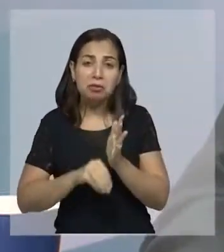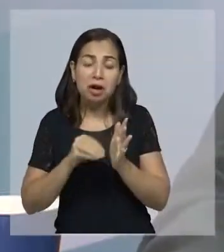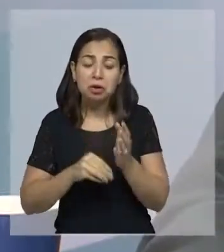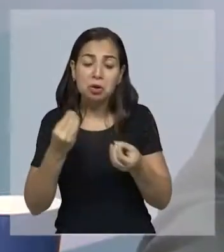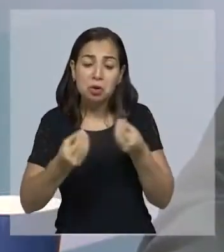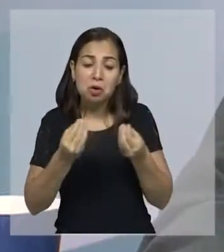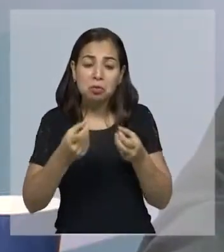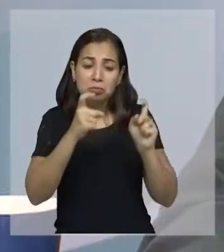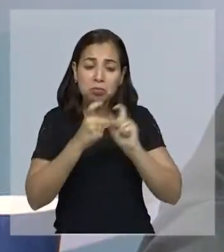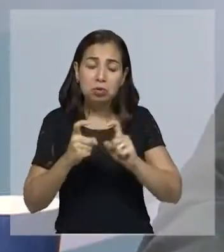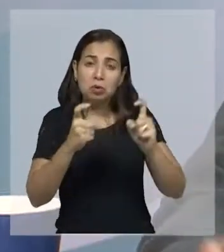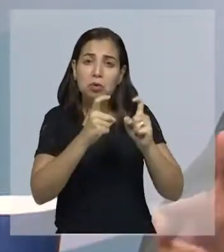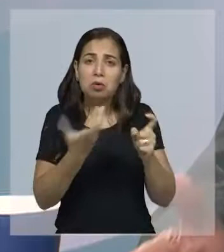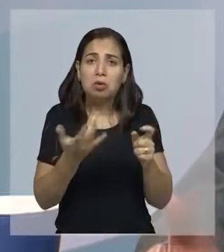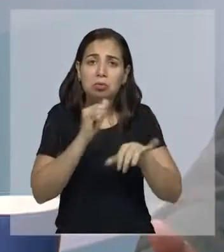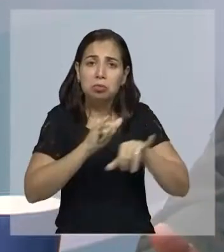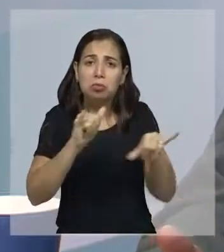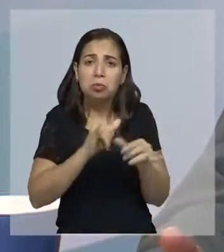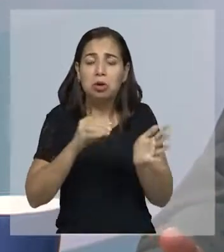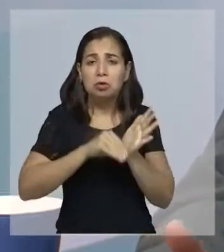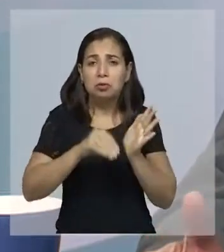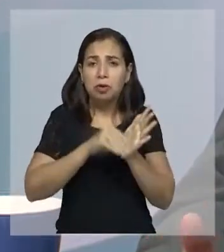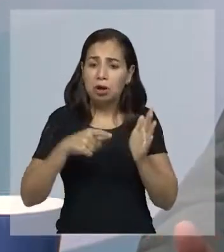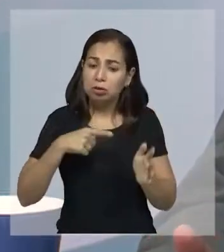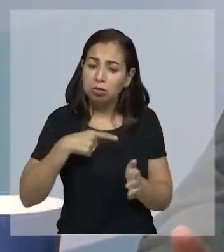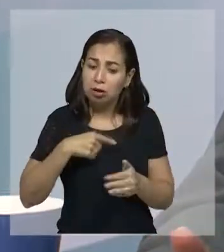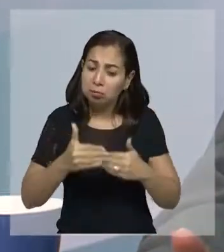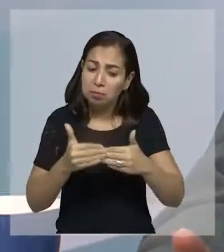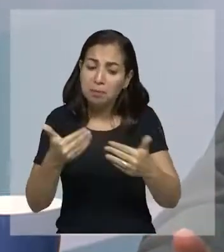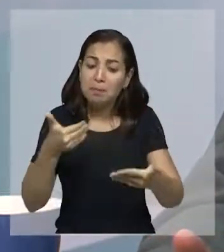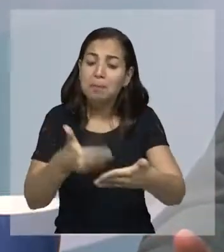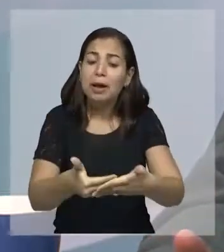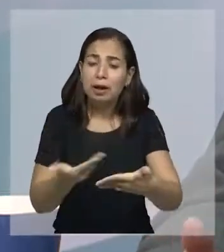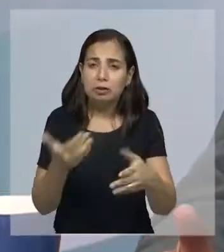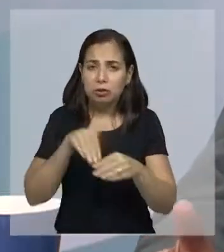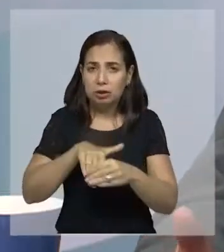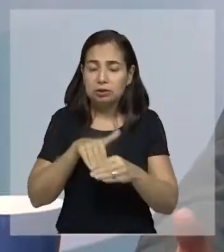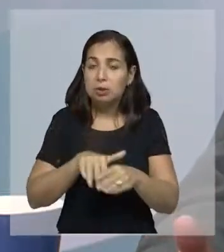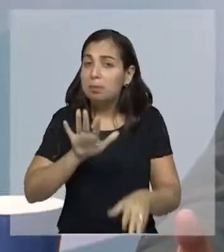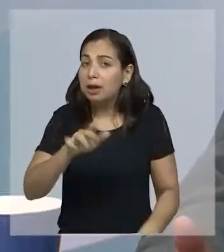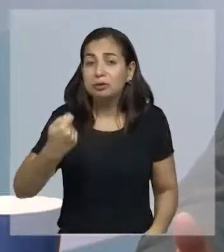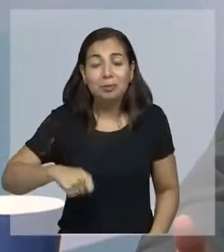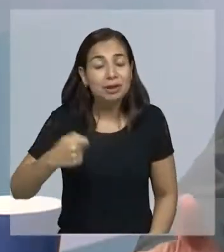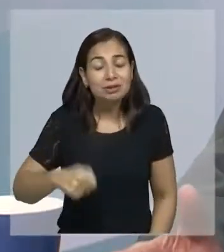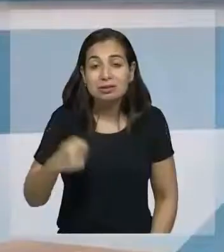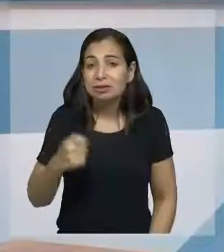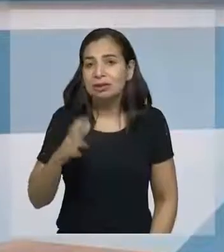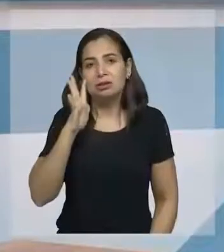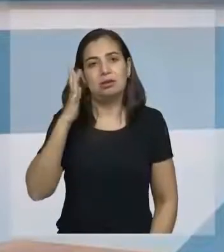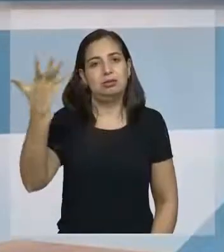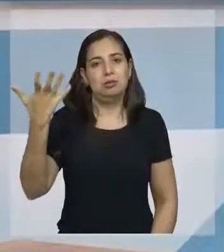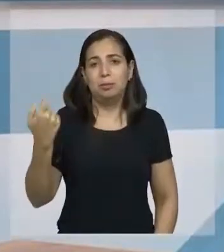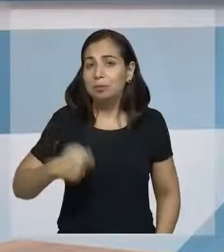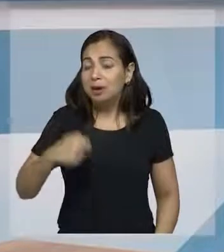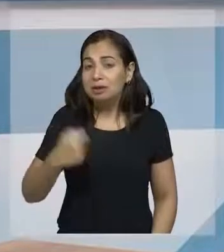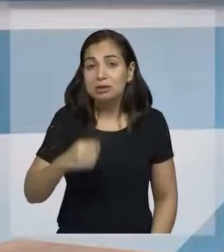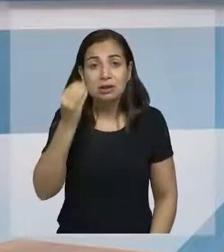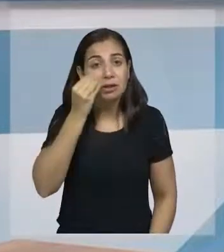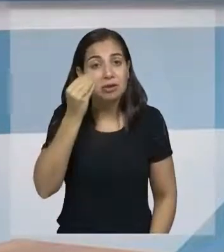poucos meses para a eleição. Mas esses nomes vão ter que aparecer. De um jeito ou de outro, a gente vai ter que buscar uma alternativa de nomes mais